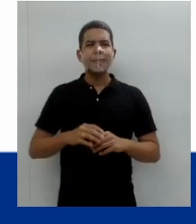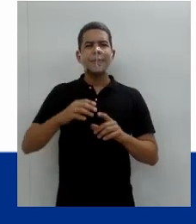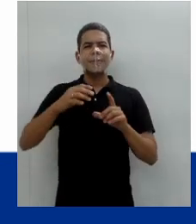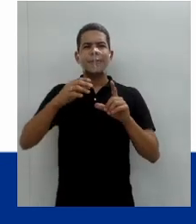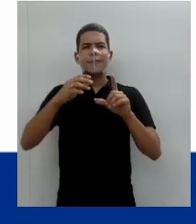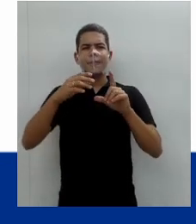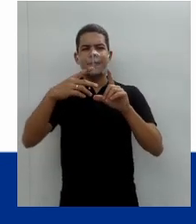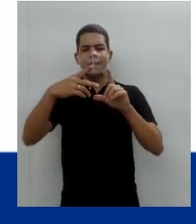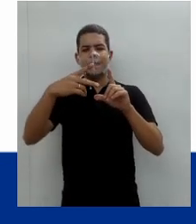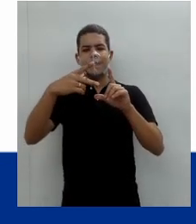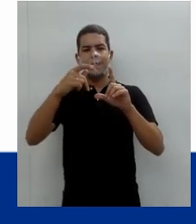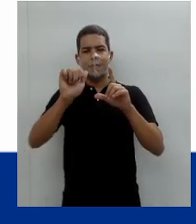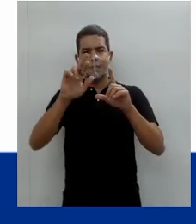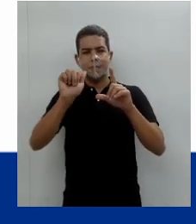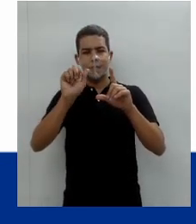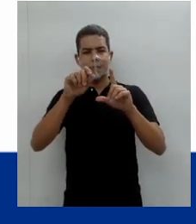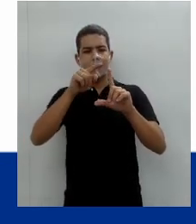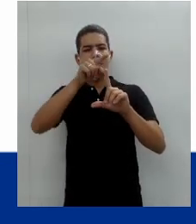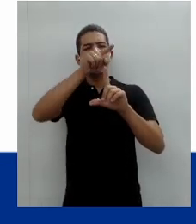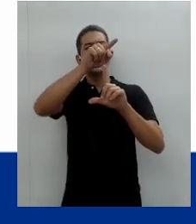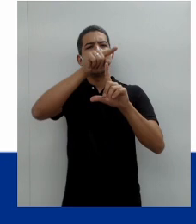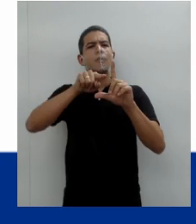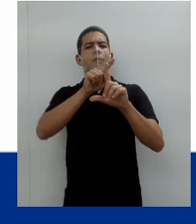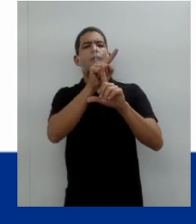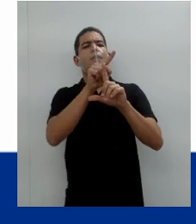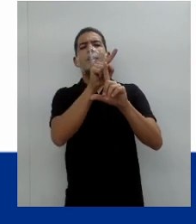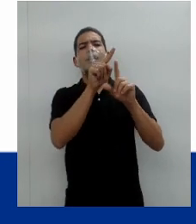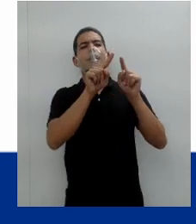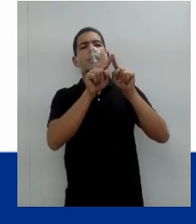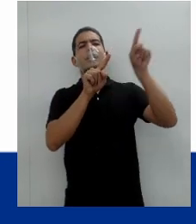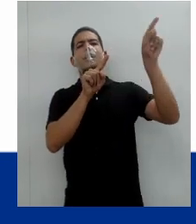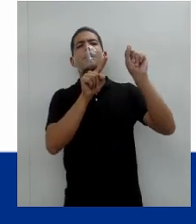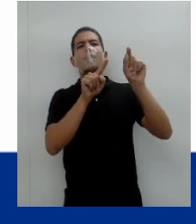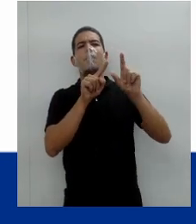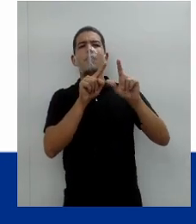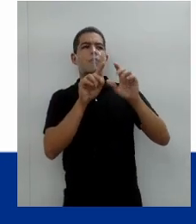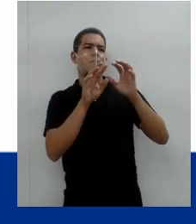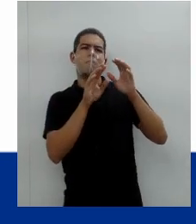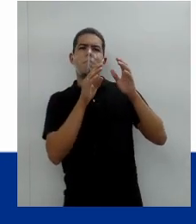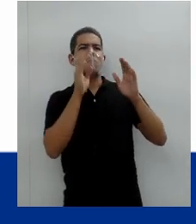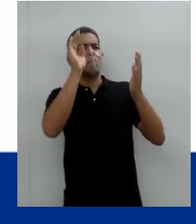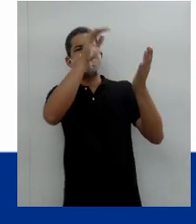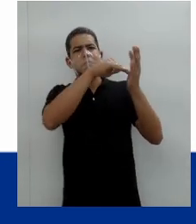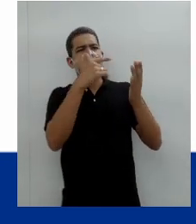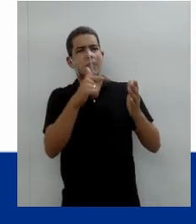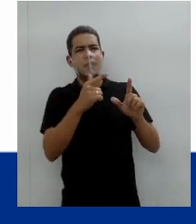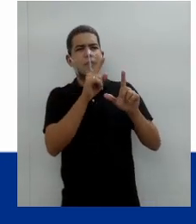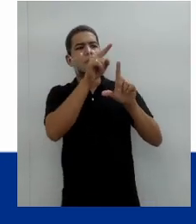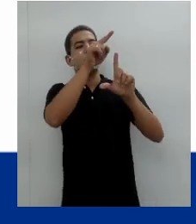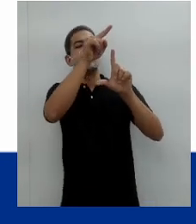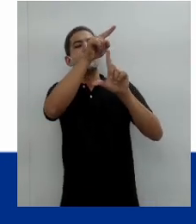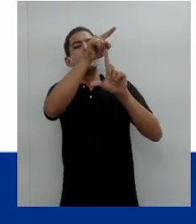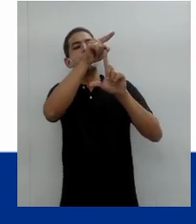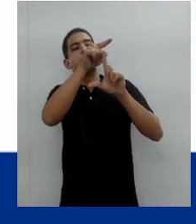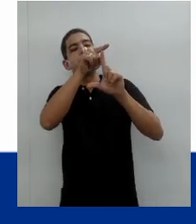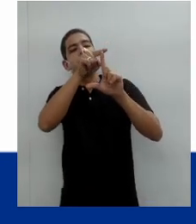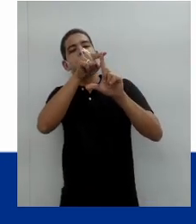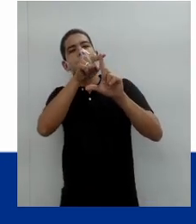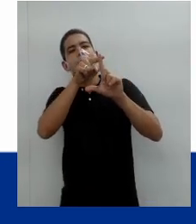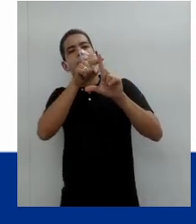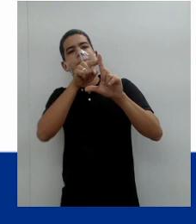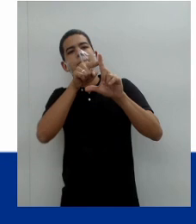vou marcar aqui um ponto, ó, e ela vem descendo, vem decrescendo até encontrar